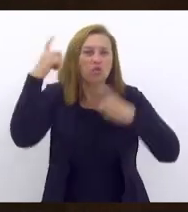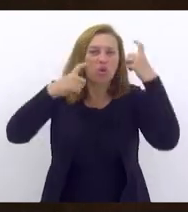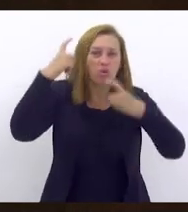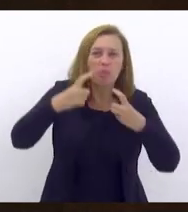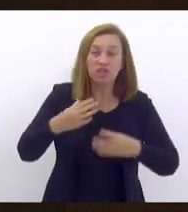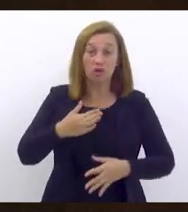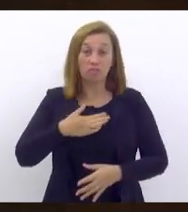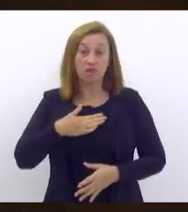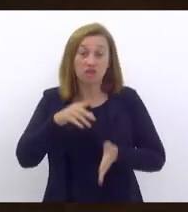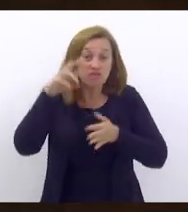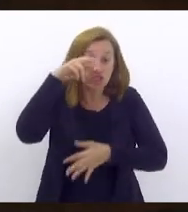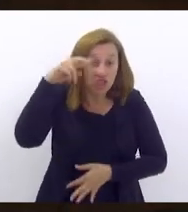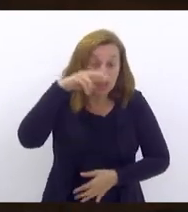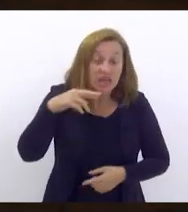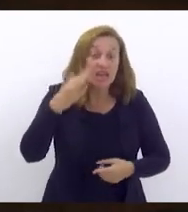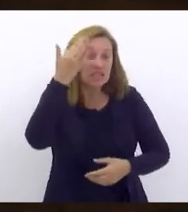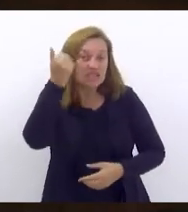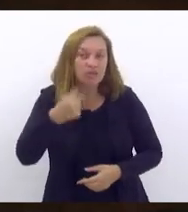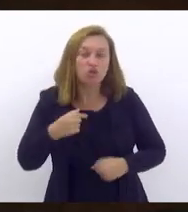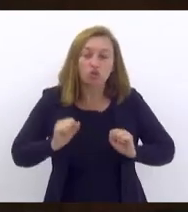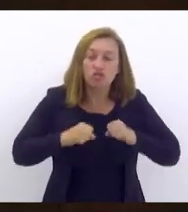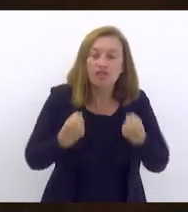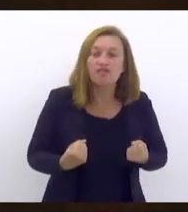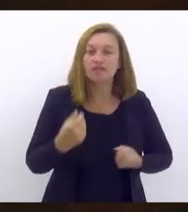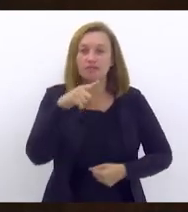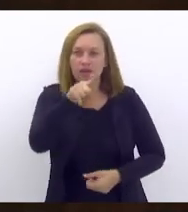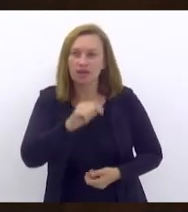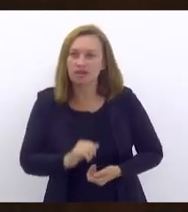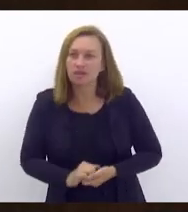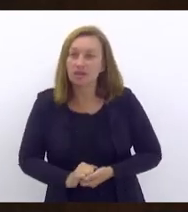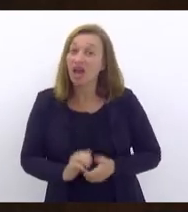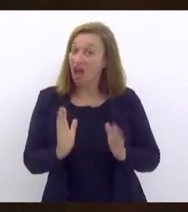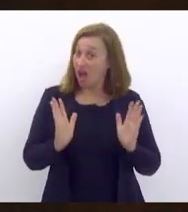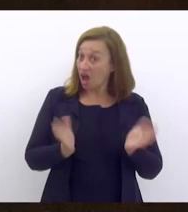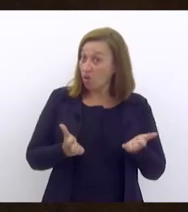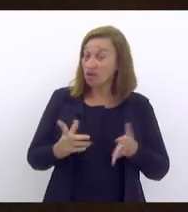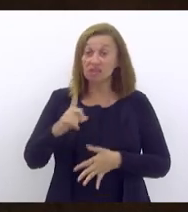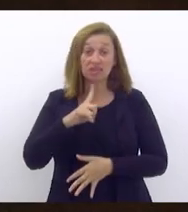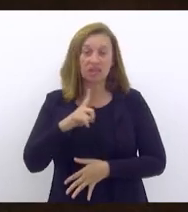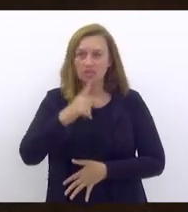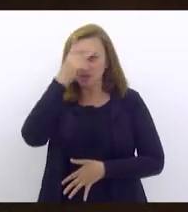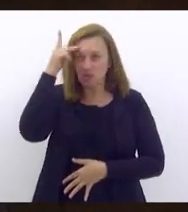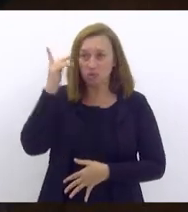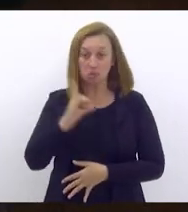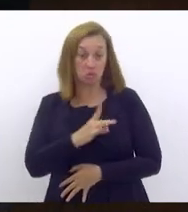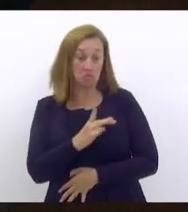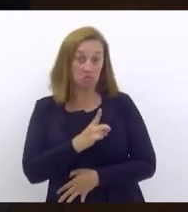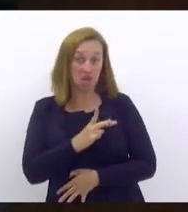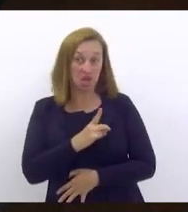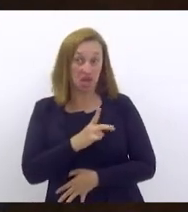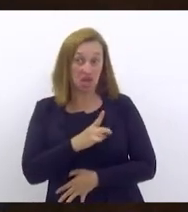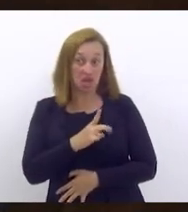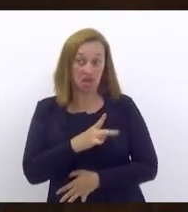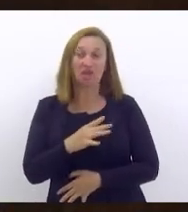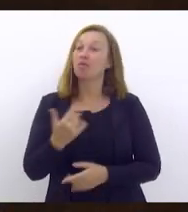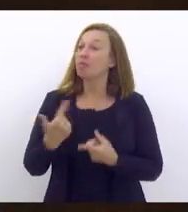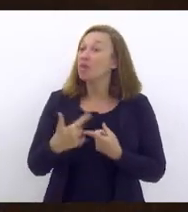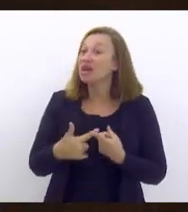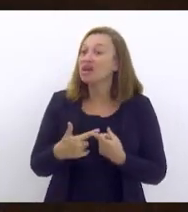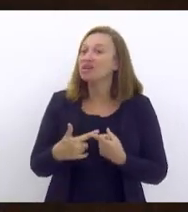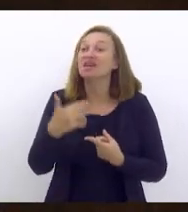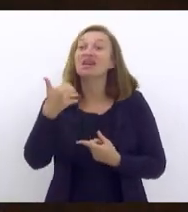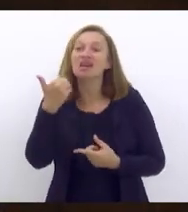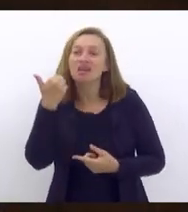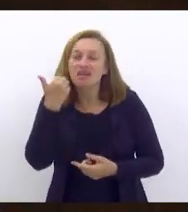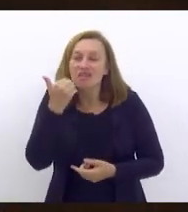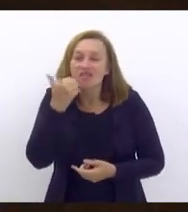eles sabem que eu estou defendendo eles. Agora, se tem alguém incomodado, é porque está na sacanagem. Se